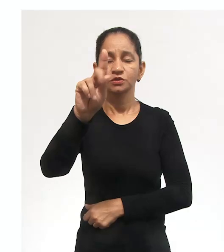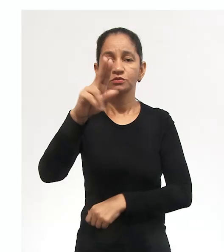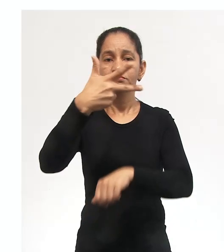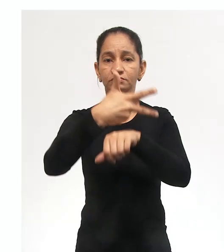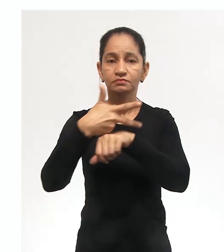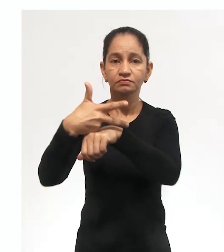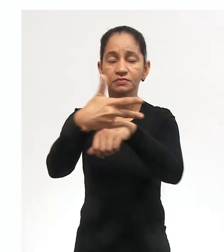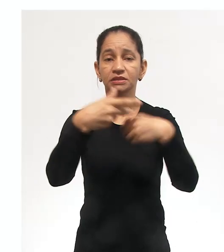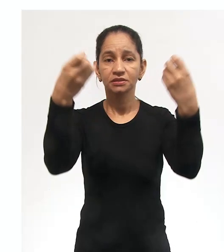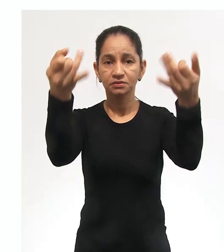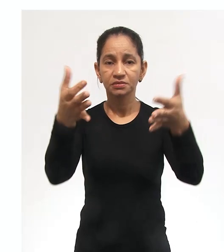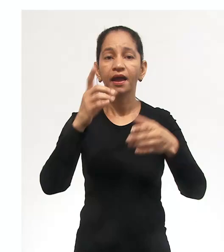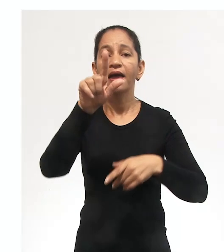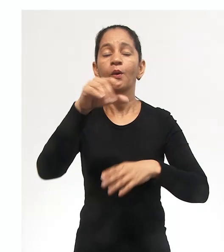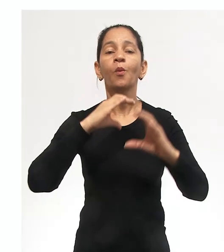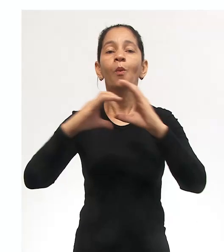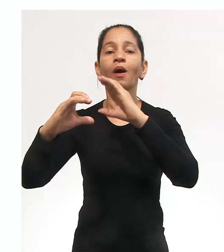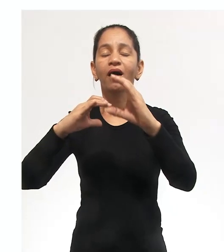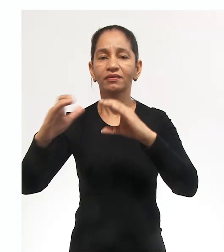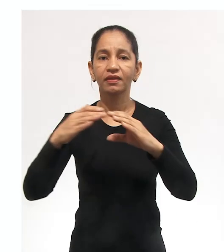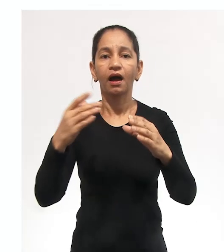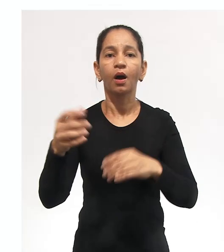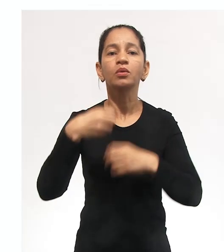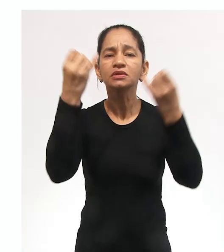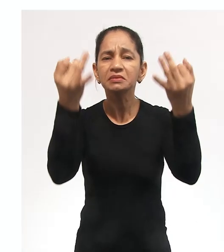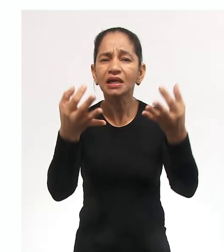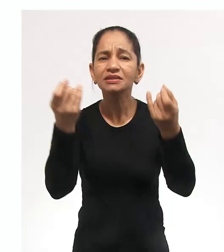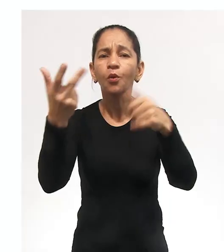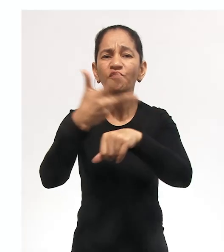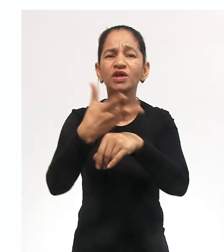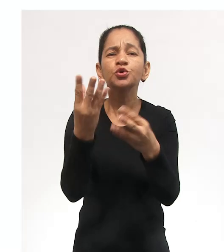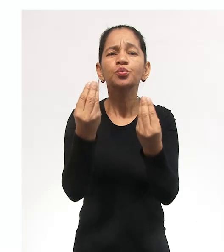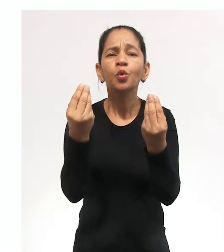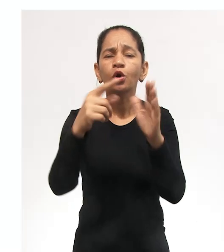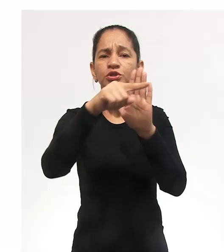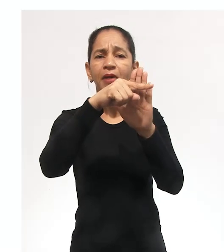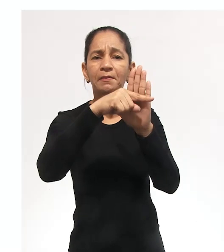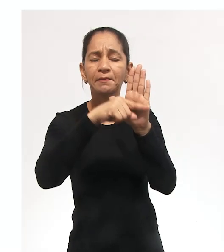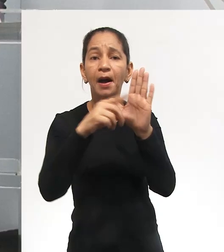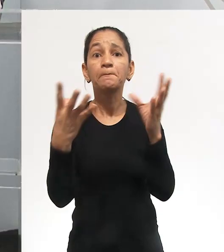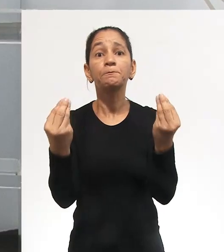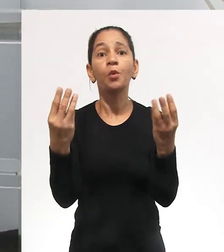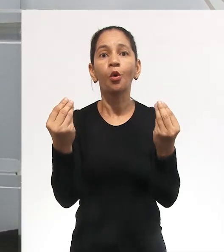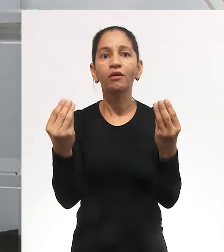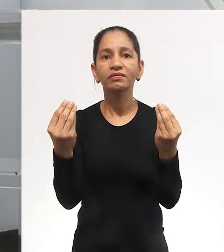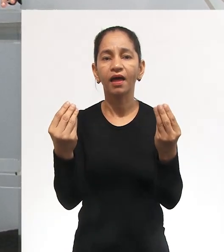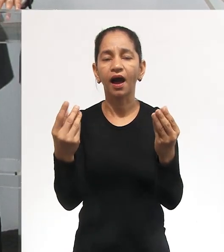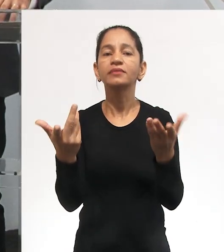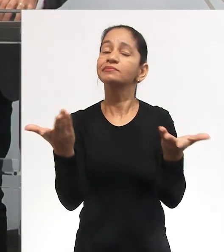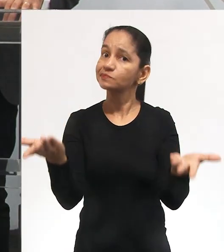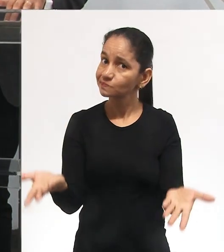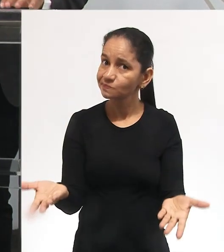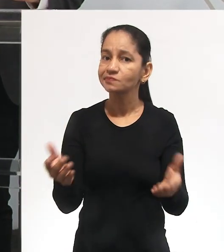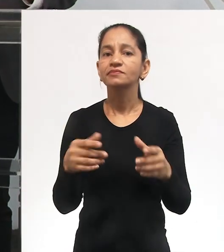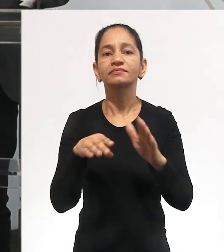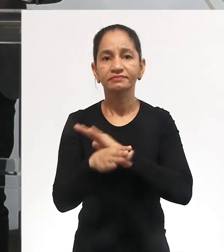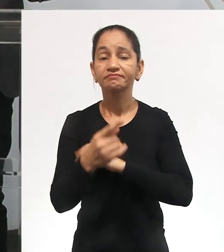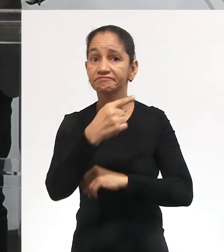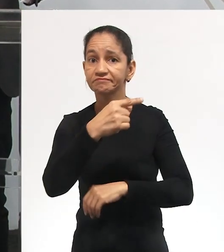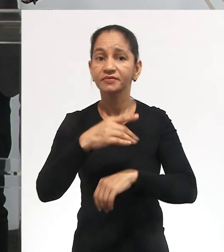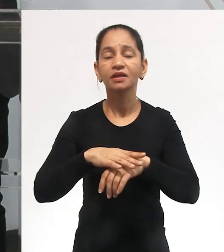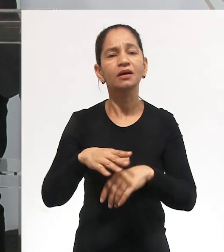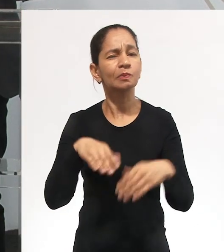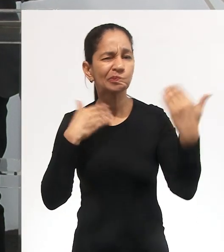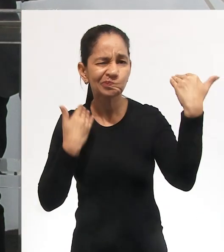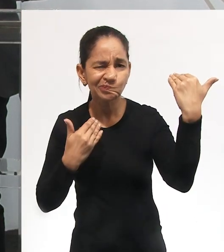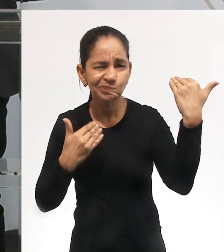AGU Explica, né, para facilitar ainda mais essa explicação aí. E aí eu costumo dizer, pessoal, volta aqui para mim, né, eu costumo dizer assim, desconfie do